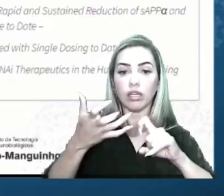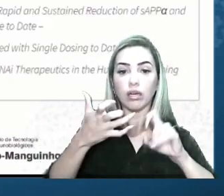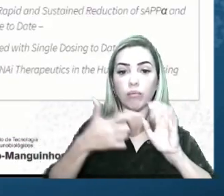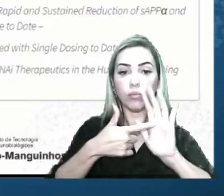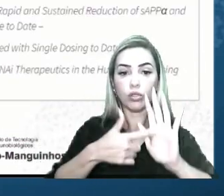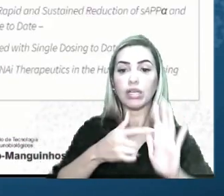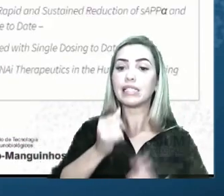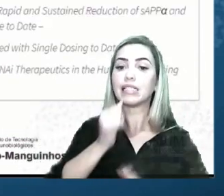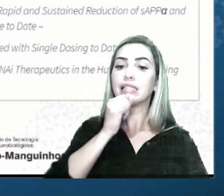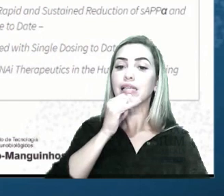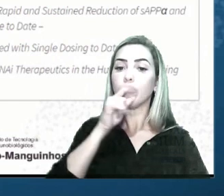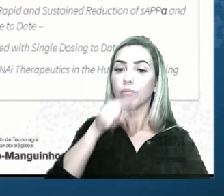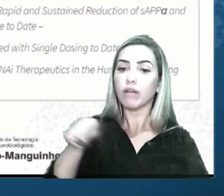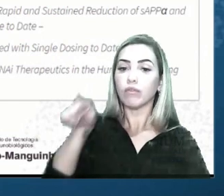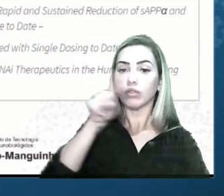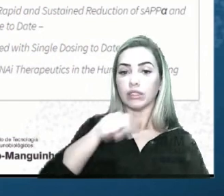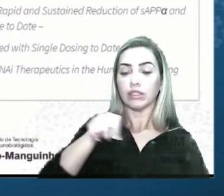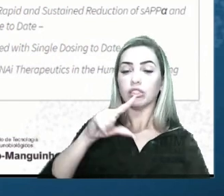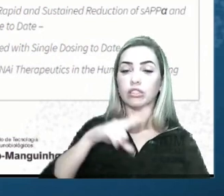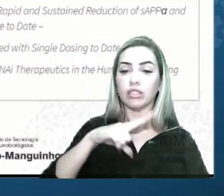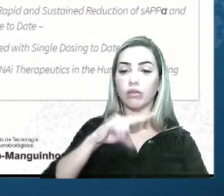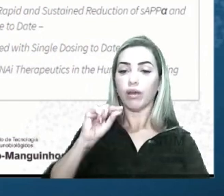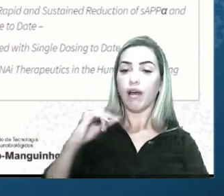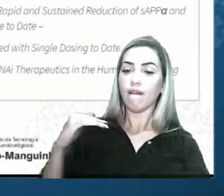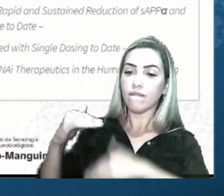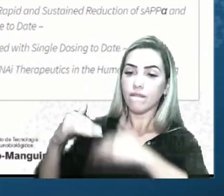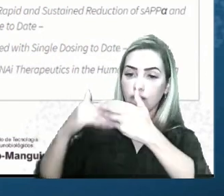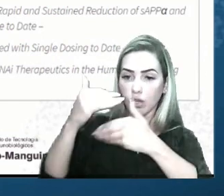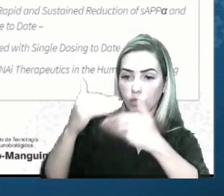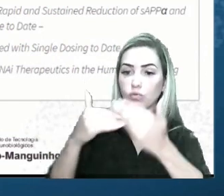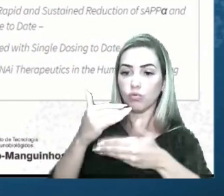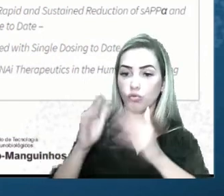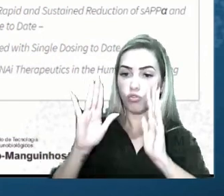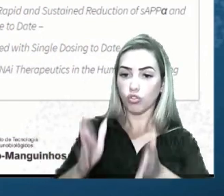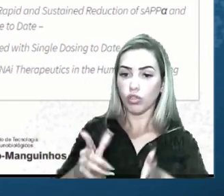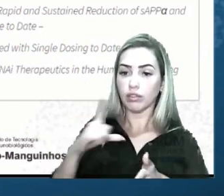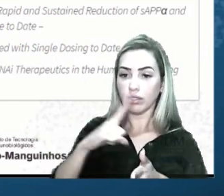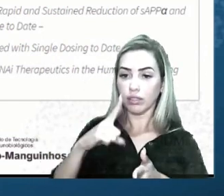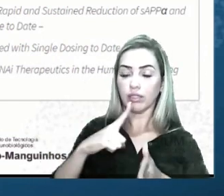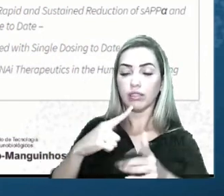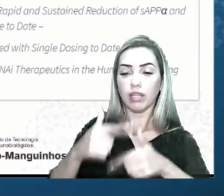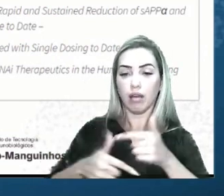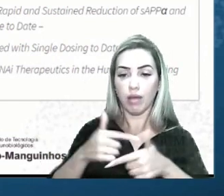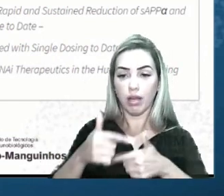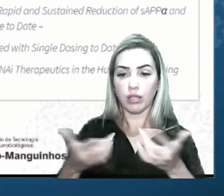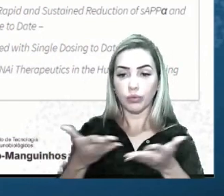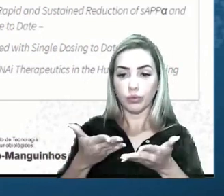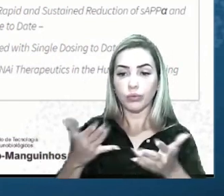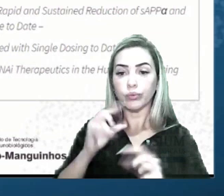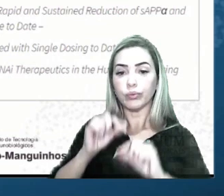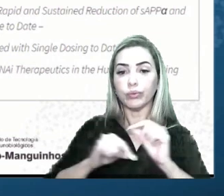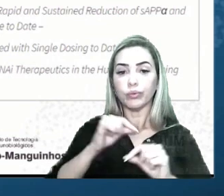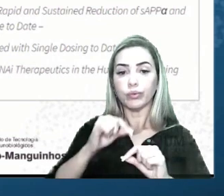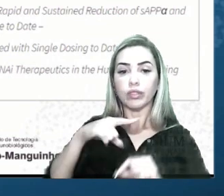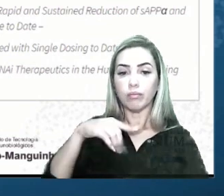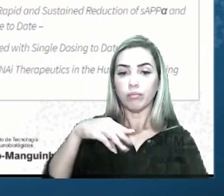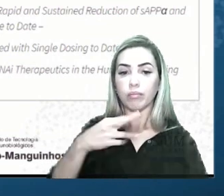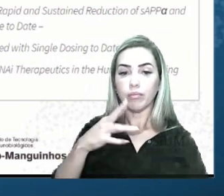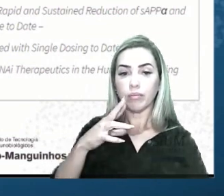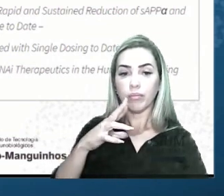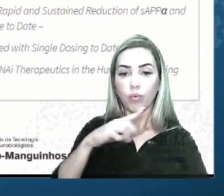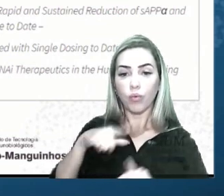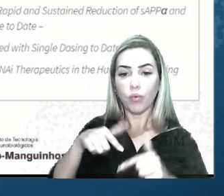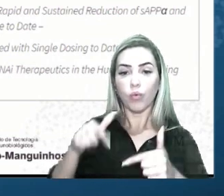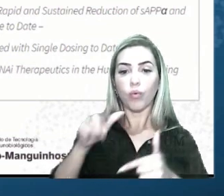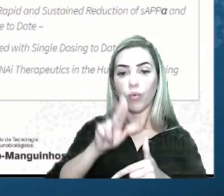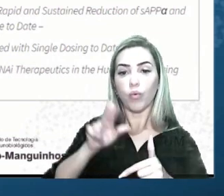exemplo, onde nós temos um avanço que está sendo, no qual estamos trabalhando. Nós temos aqui um novo mecanismo de